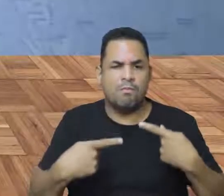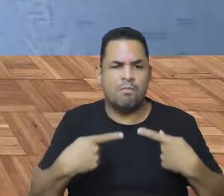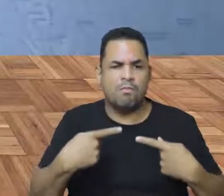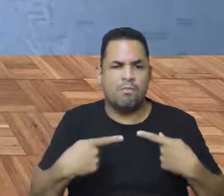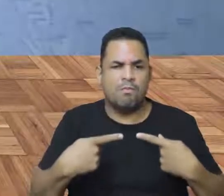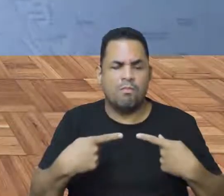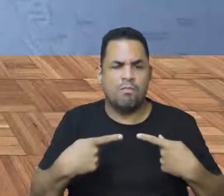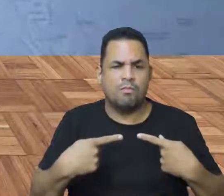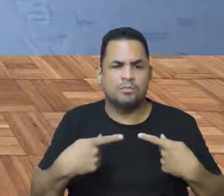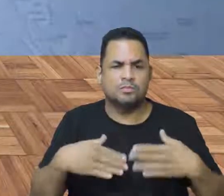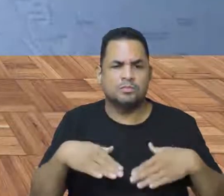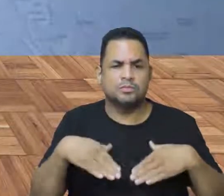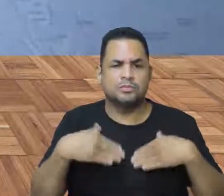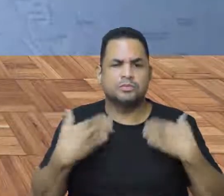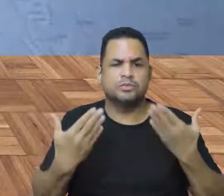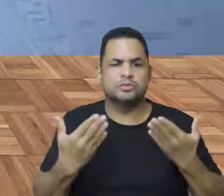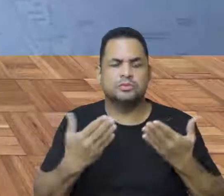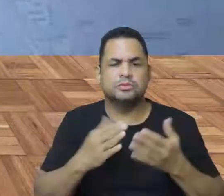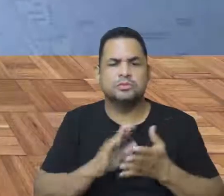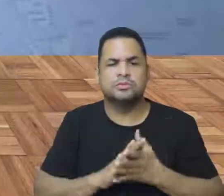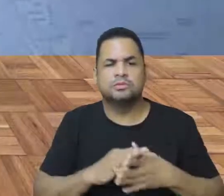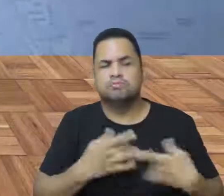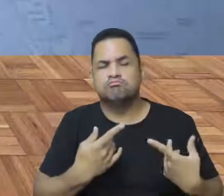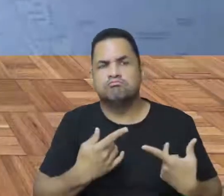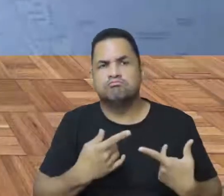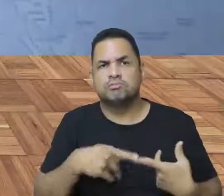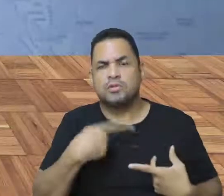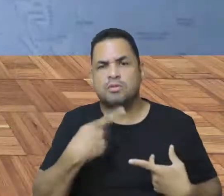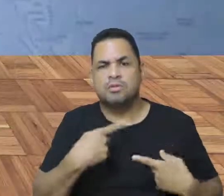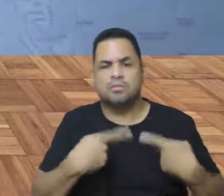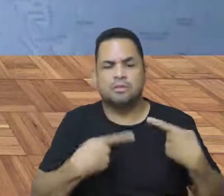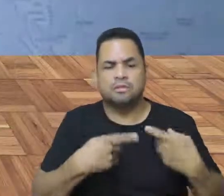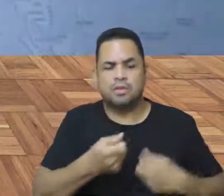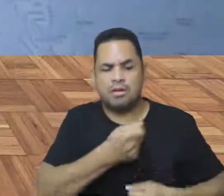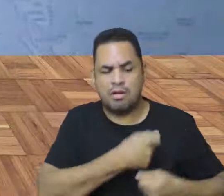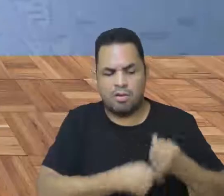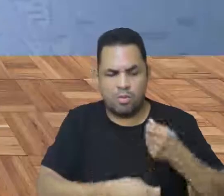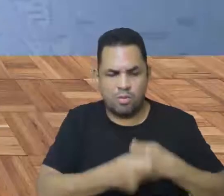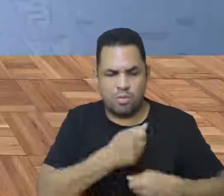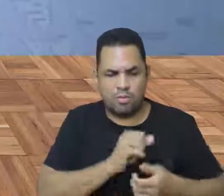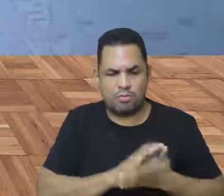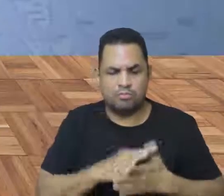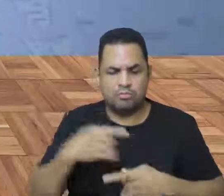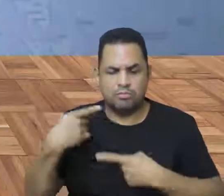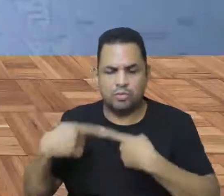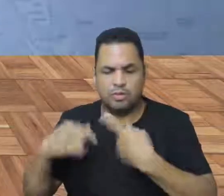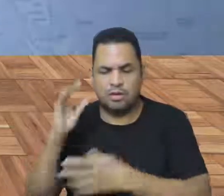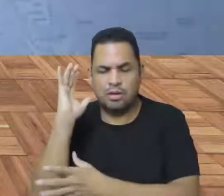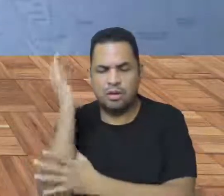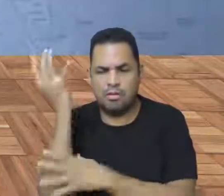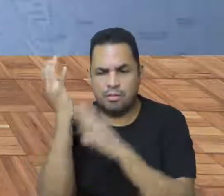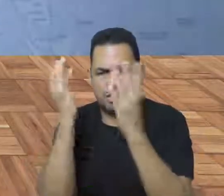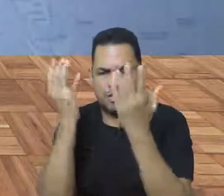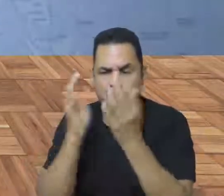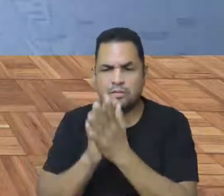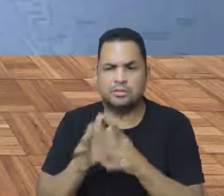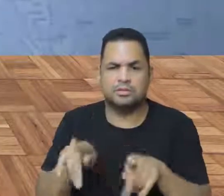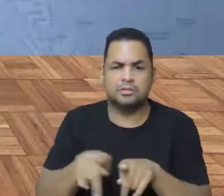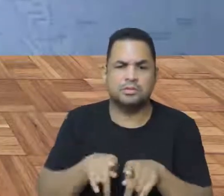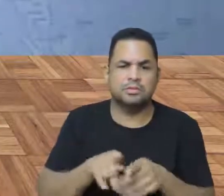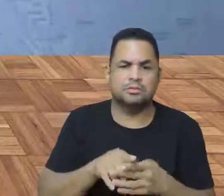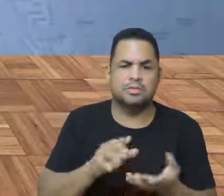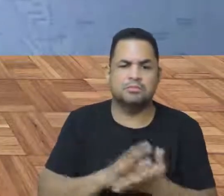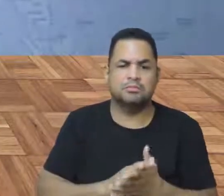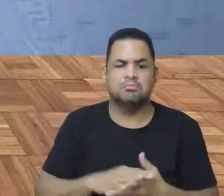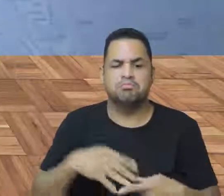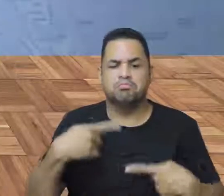E quando nós falamos de política, nós temos a política econômica, política ambiental, política partidária.